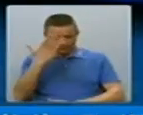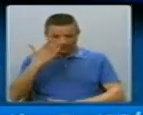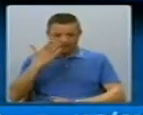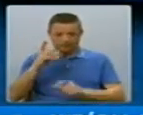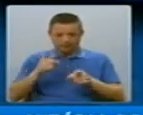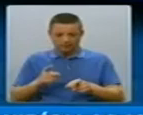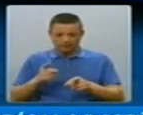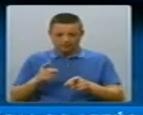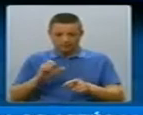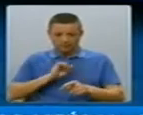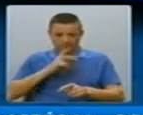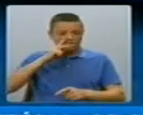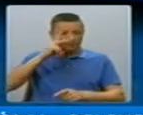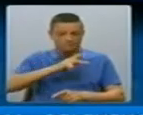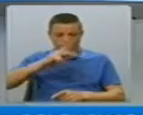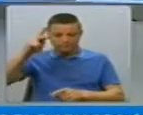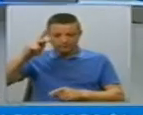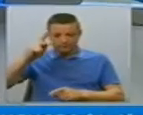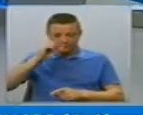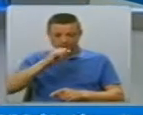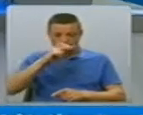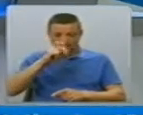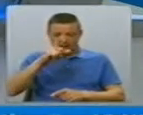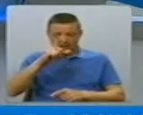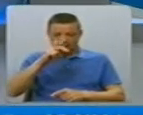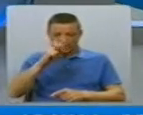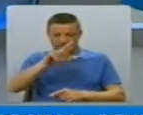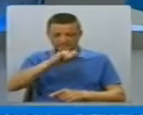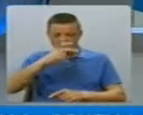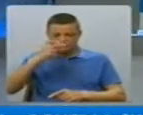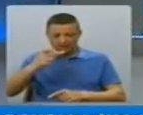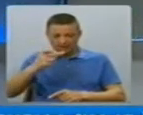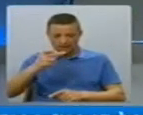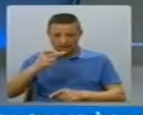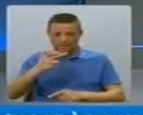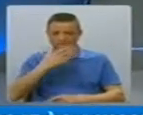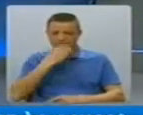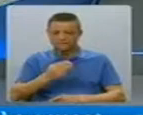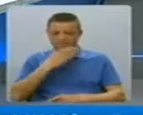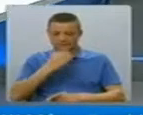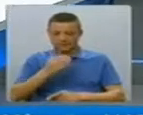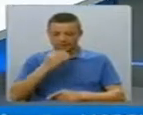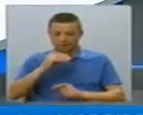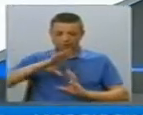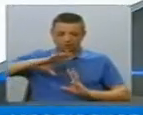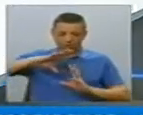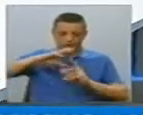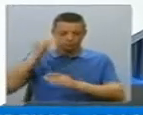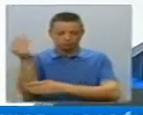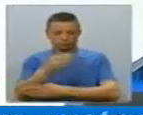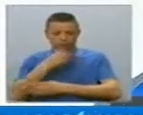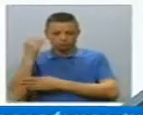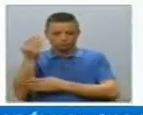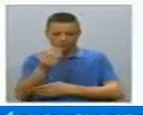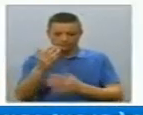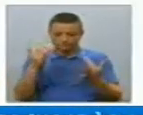a nossa viagem com uma galáxia aparentemente, e sublinhamos o aparentemente velha, num universo que é jovem. São